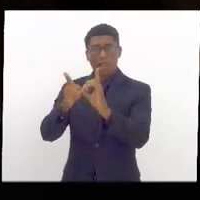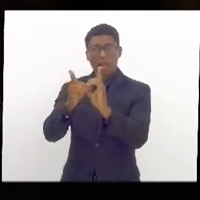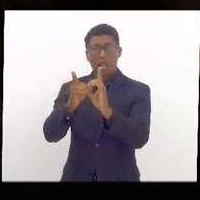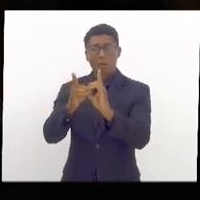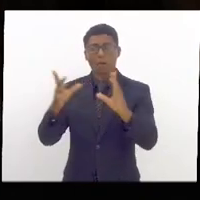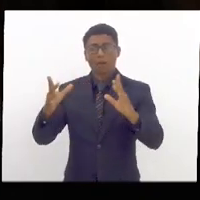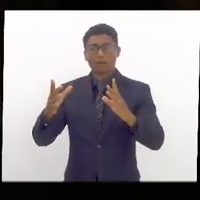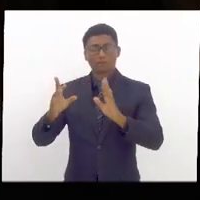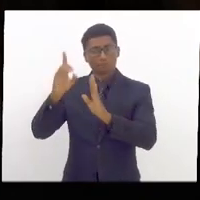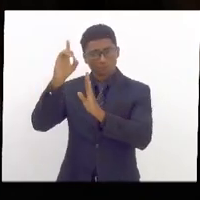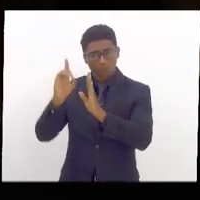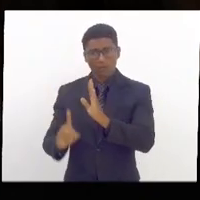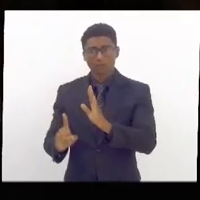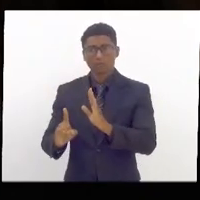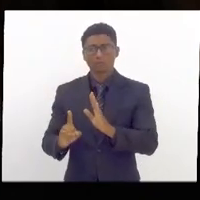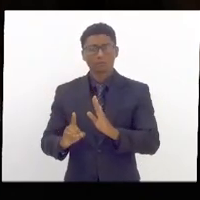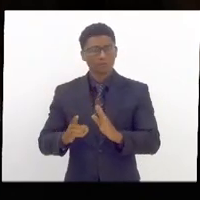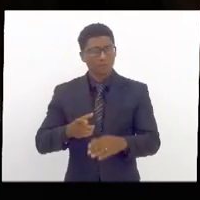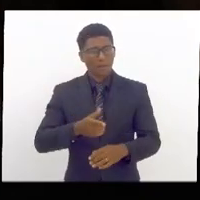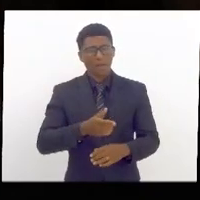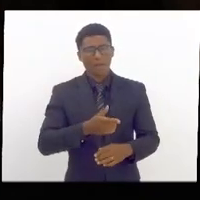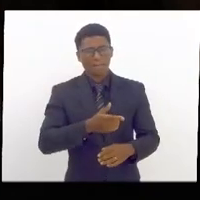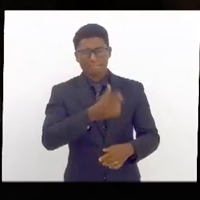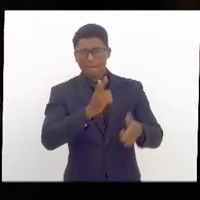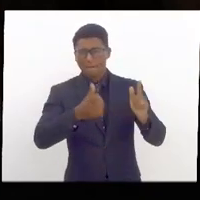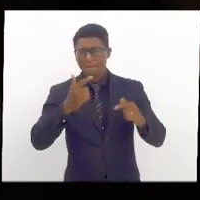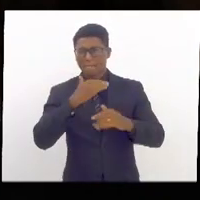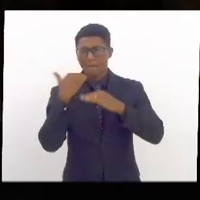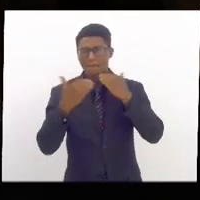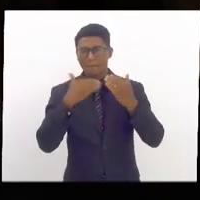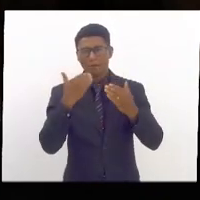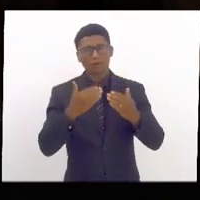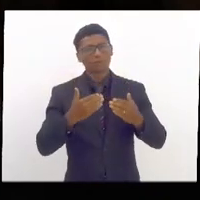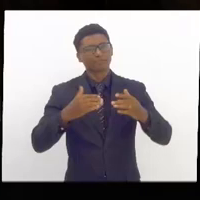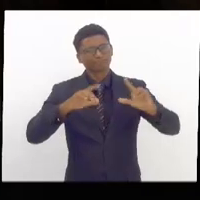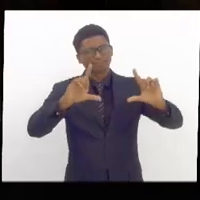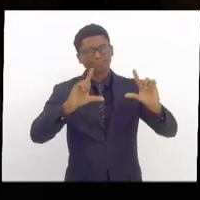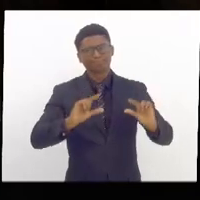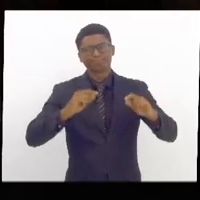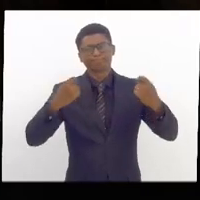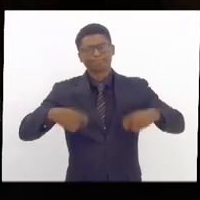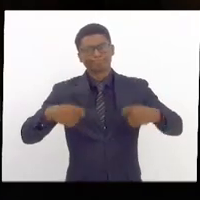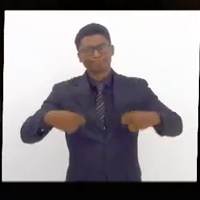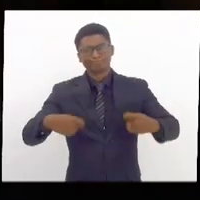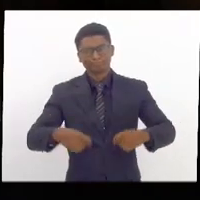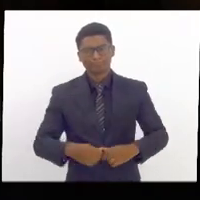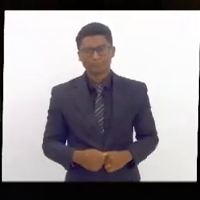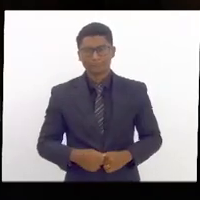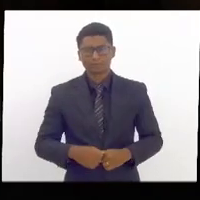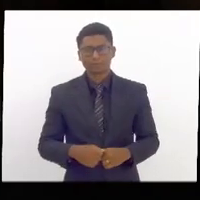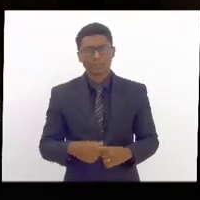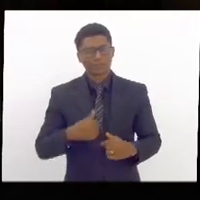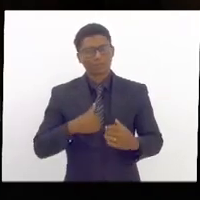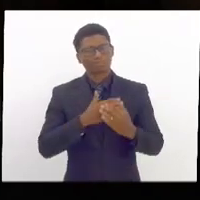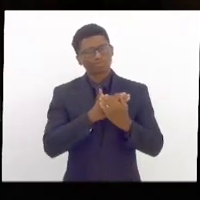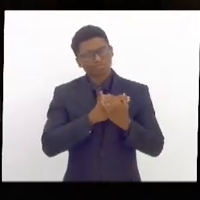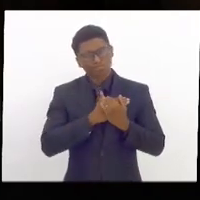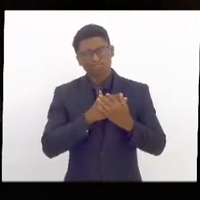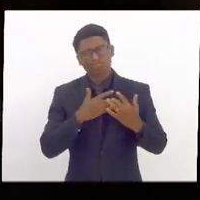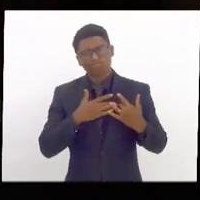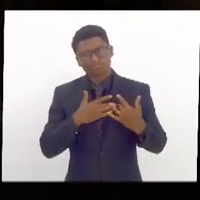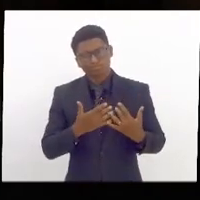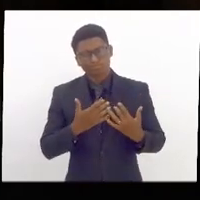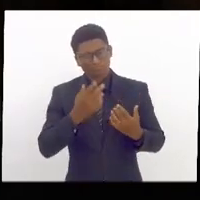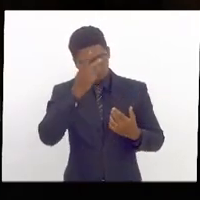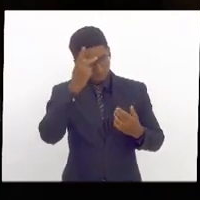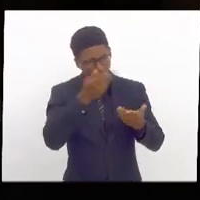comprometer com a redução da letalidade nas ações policiais. E aqui fica toda a minha solidariedade àqueles e aquelas que